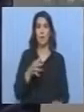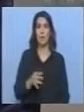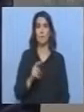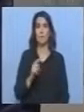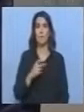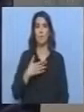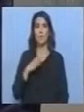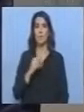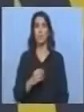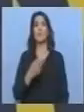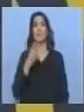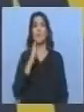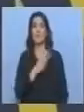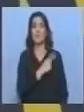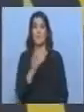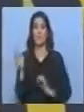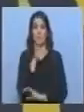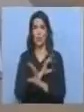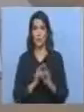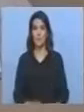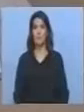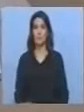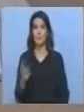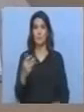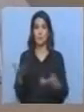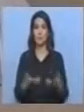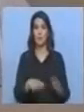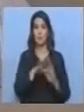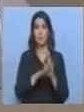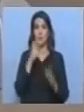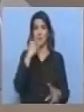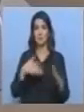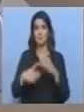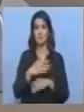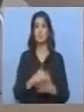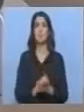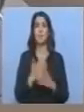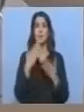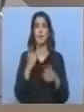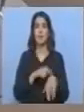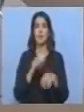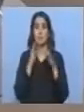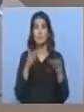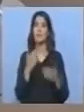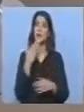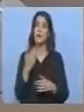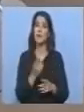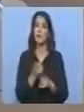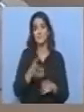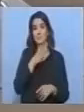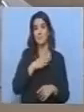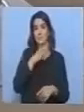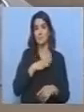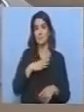da Universidade Europeia. Aos três, bem-vindos à Sociedade Civil, obrigado pelo tempo que nos vão dedicar, obrigado por partilharem connosco, desde